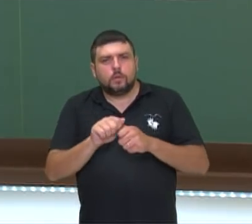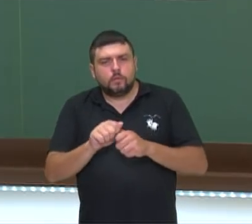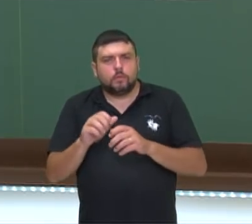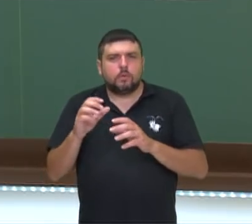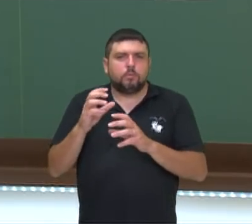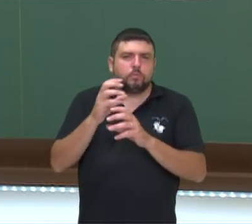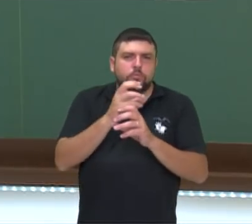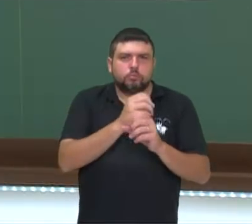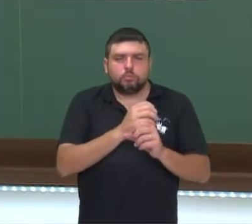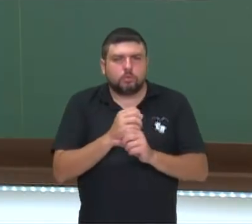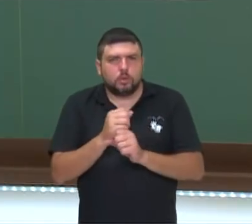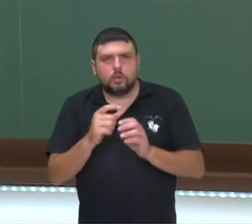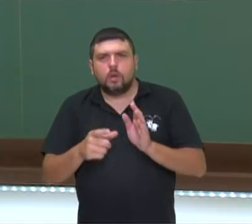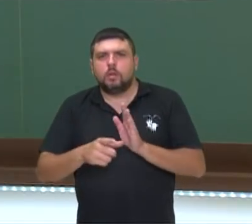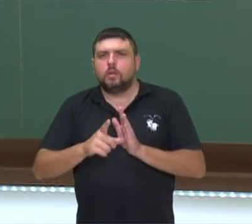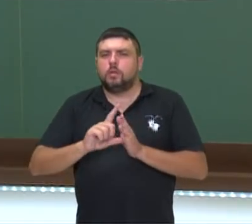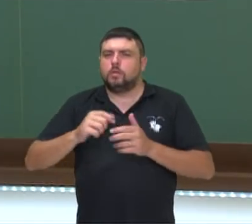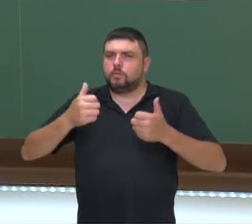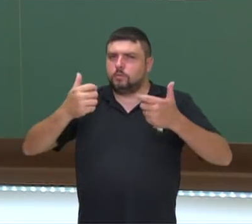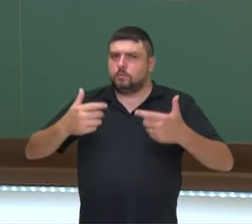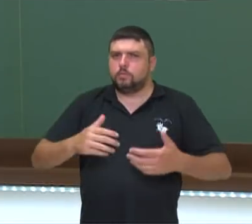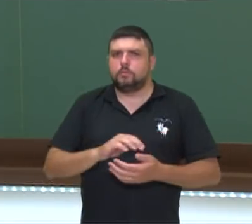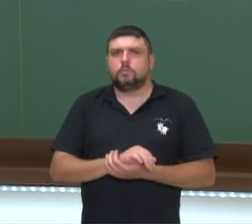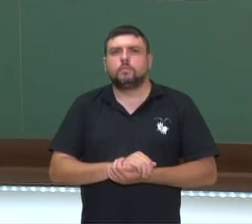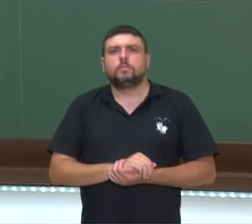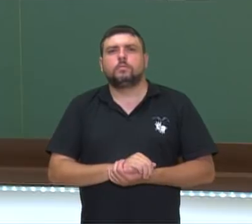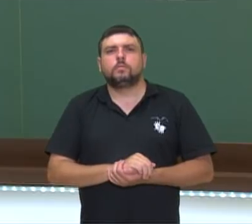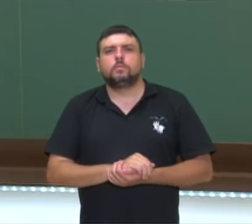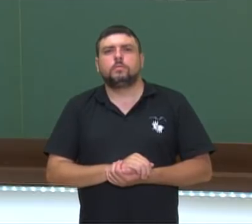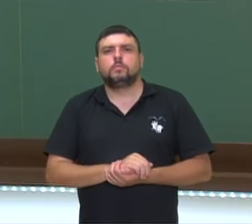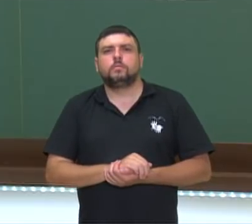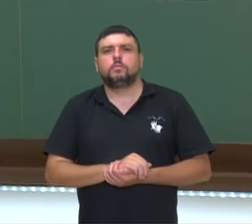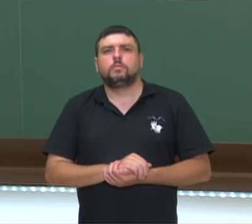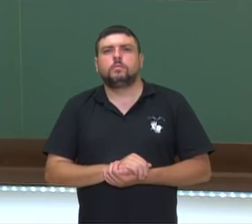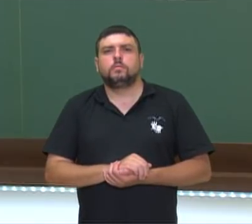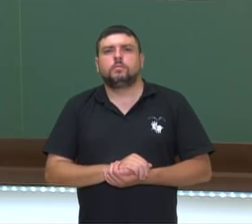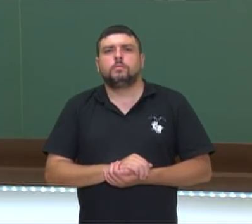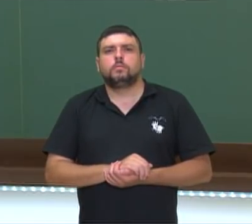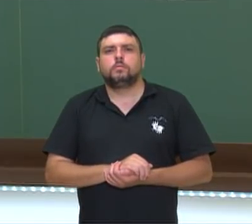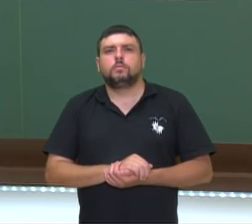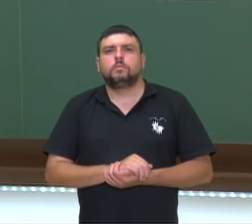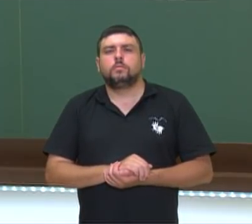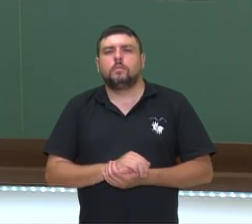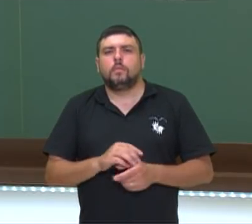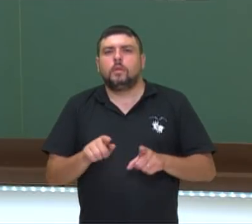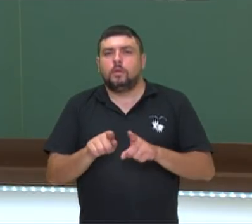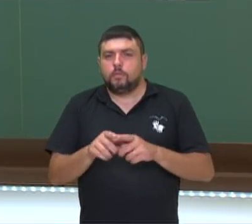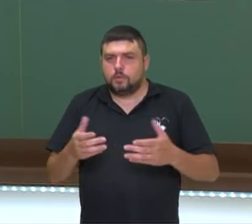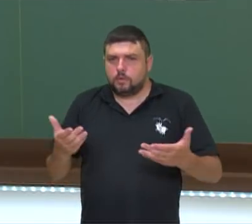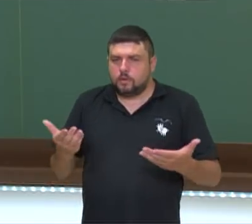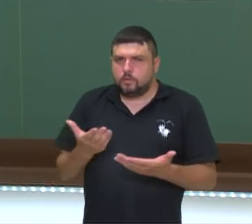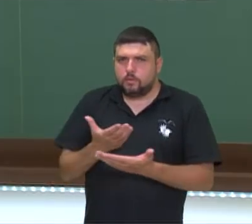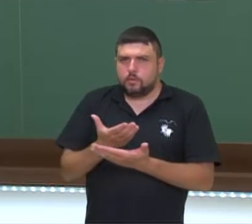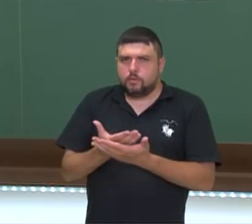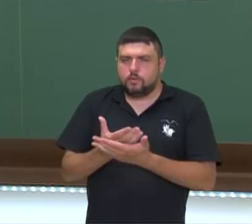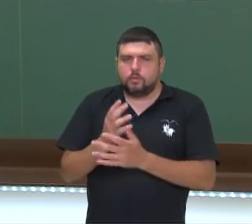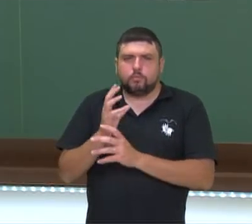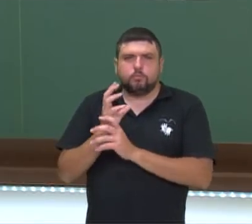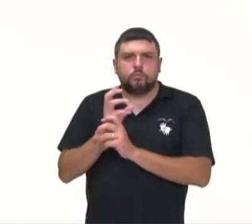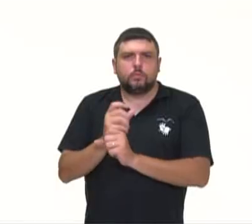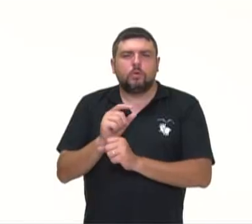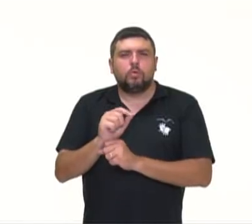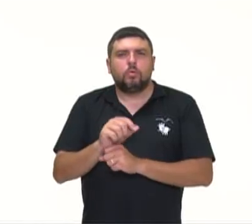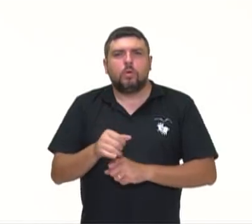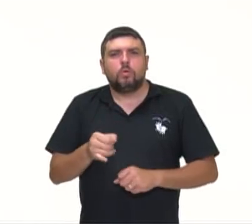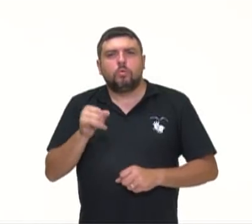fez no exemplo e no exercício. Outra aula, o que a gente estudou nessa aula? A questão do juros simples